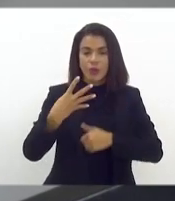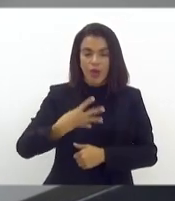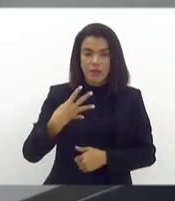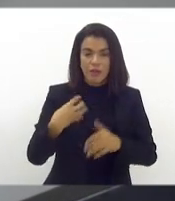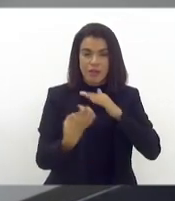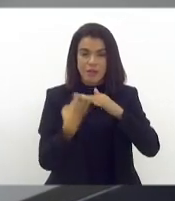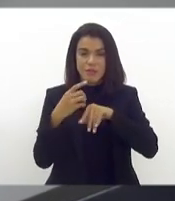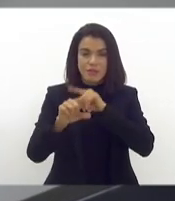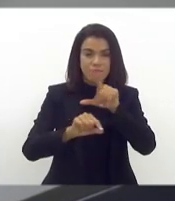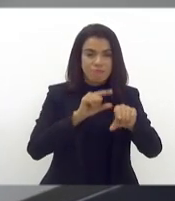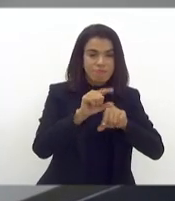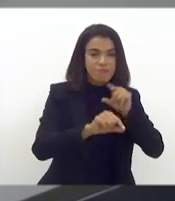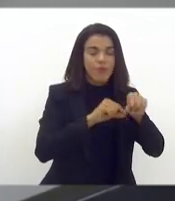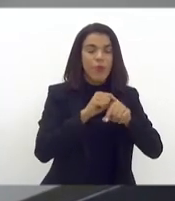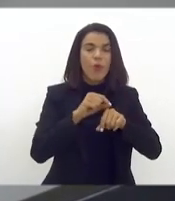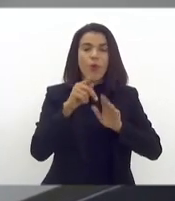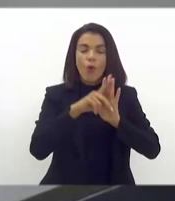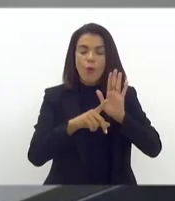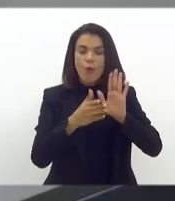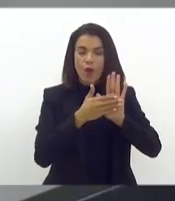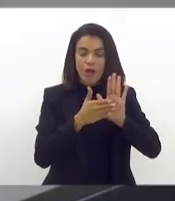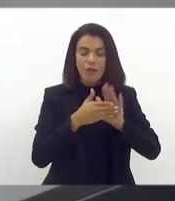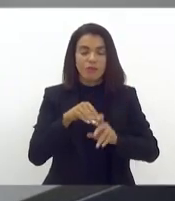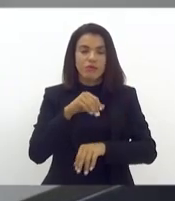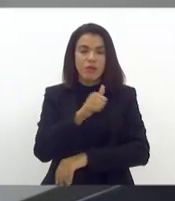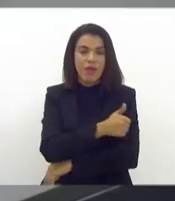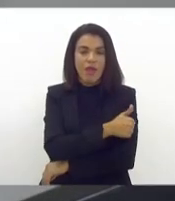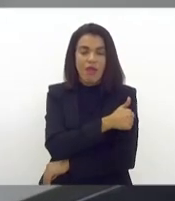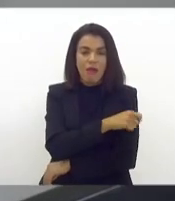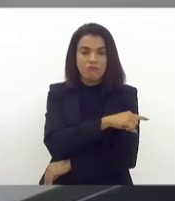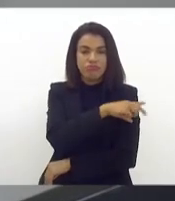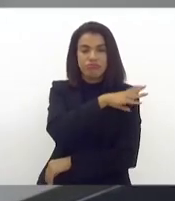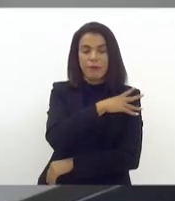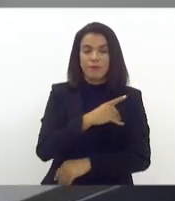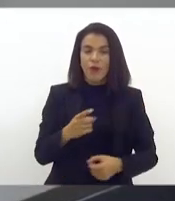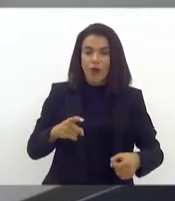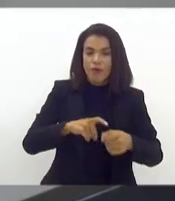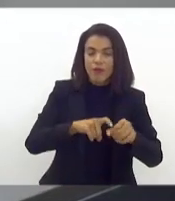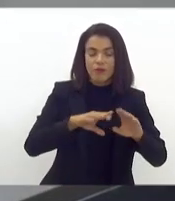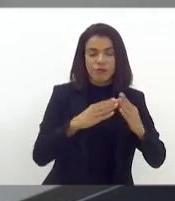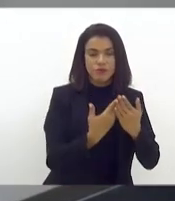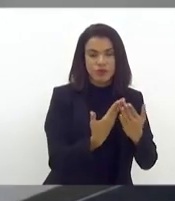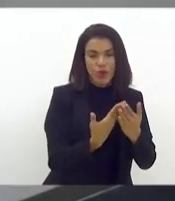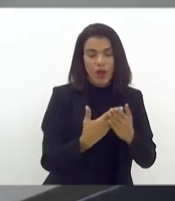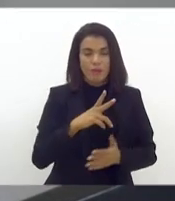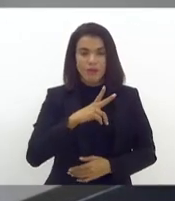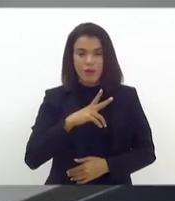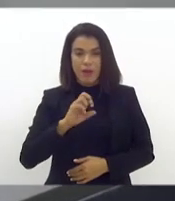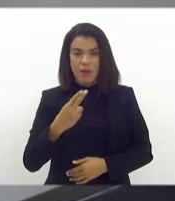que optarem pela adesão ao programa de alfabetização na empresa PAI deverão firmar contratos ou convênios com instituições de ensino públicas ou